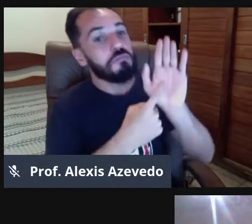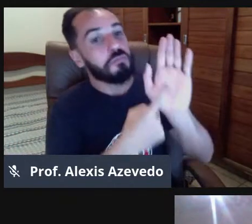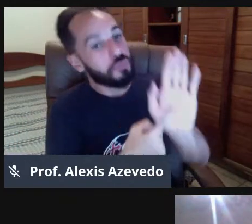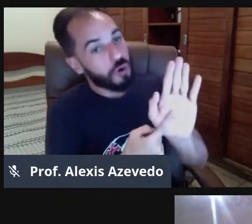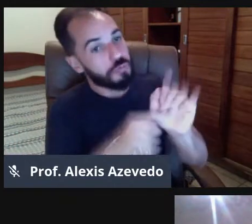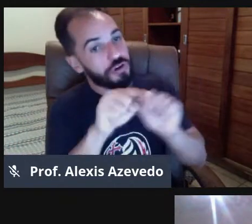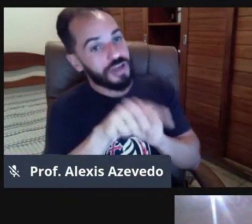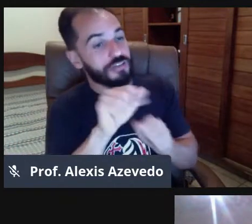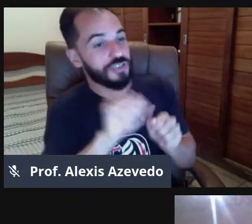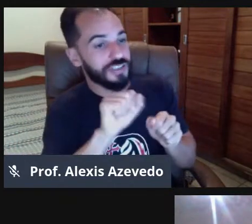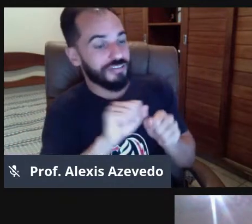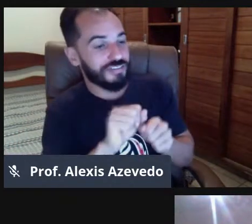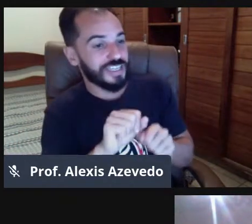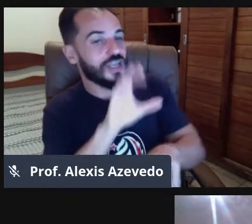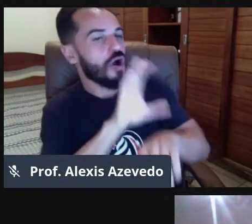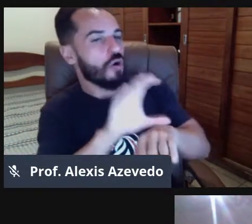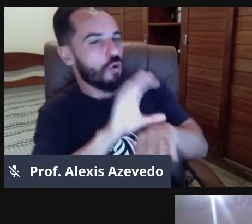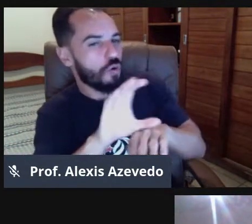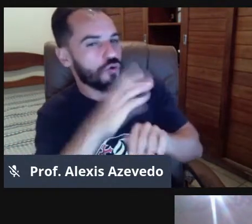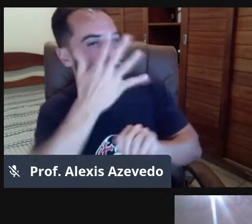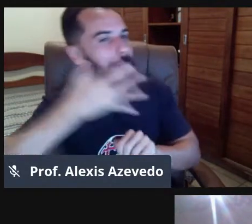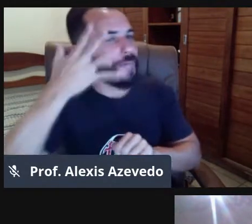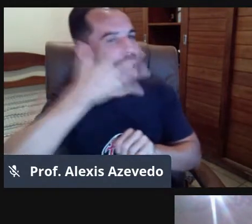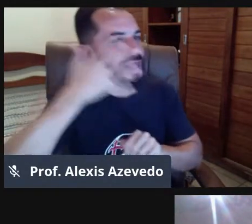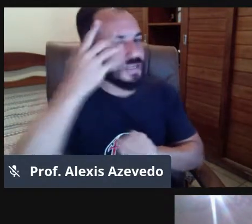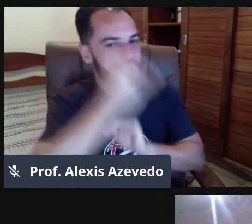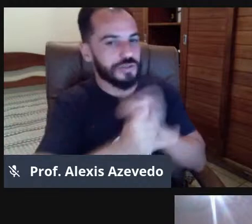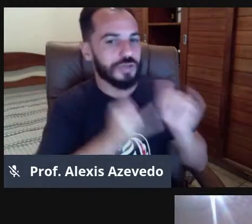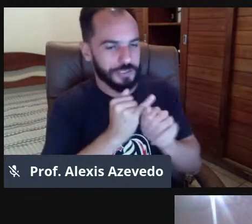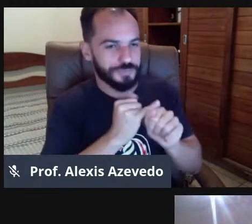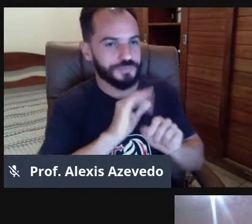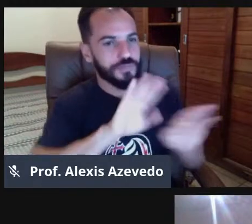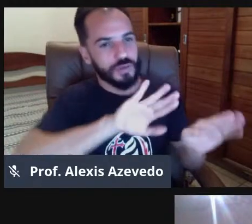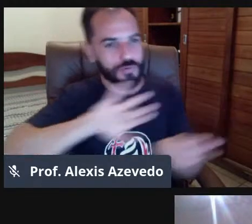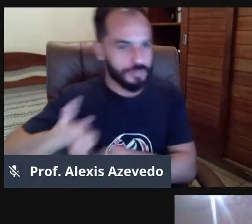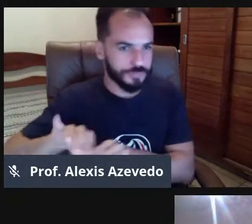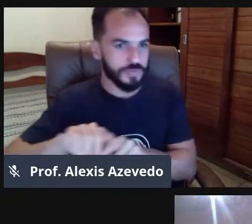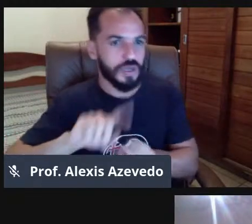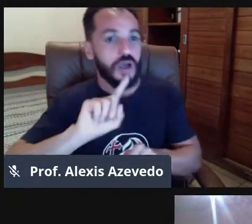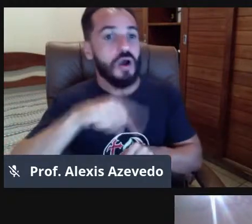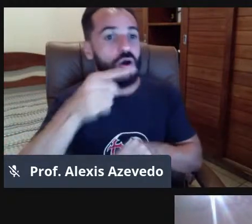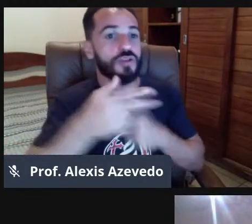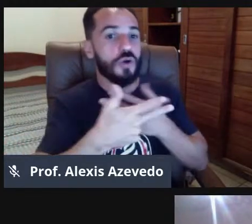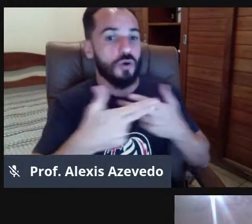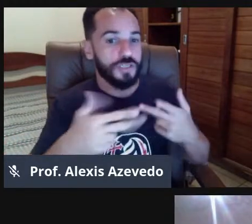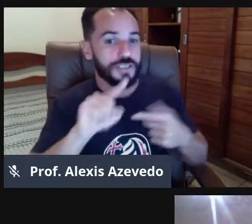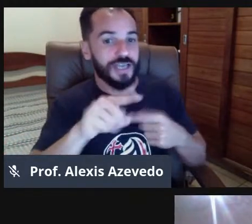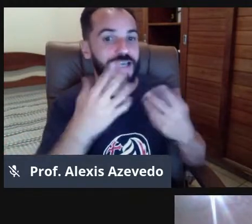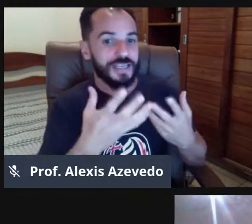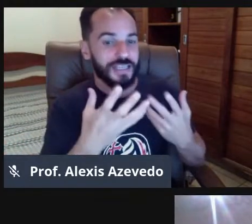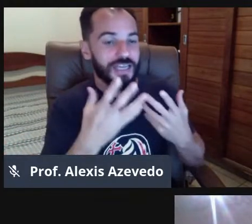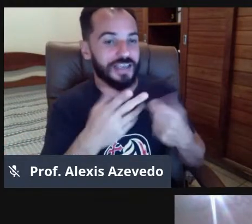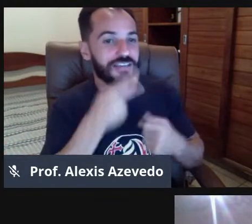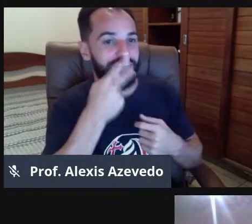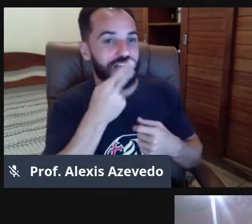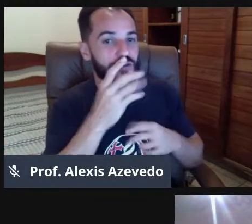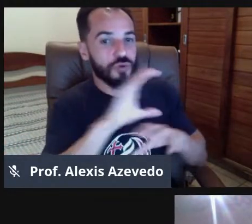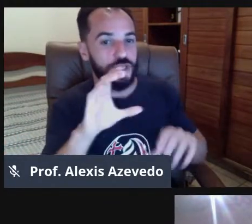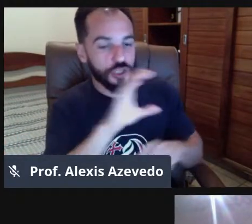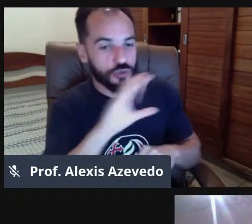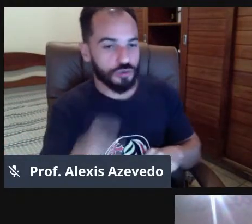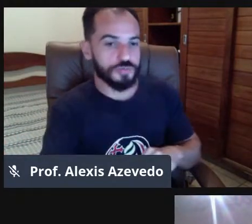acatar. Então, a gente vai adaptando. Outras coisas que eu gostaria de falar a respeito do currículo é que